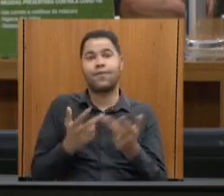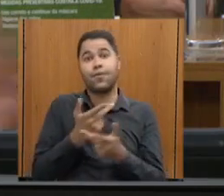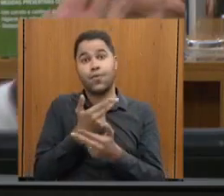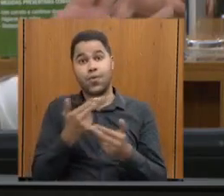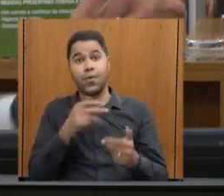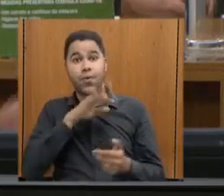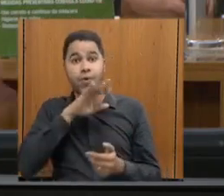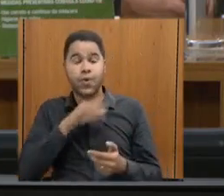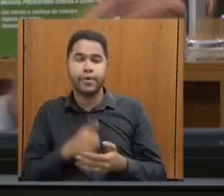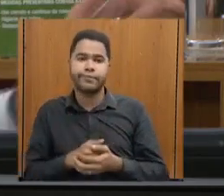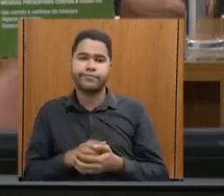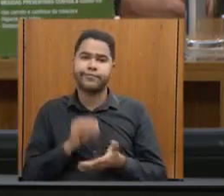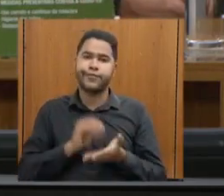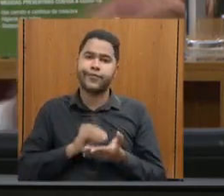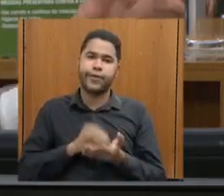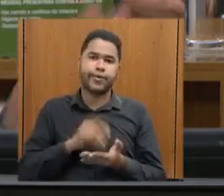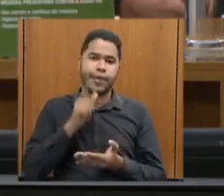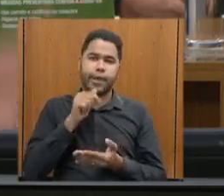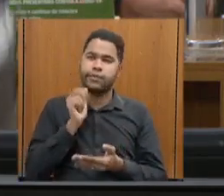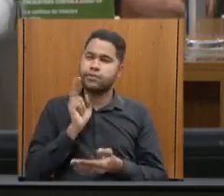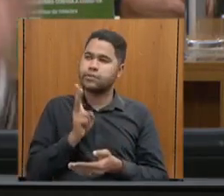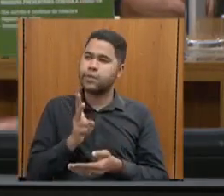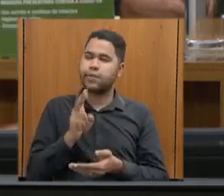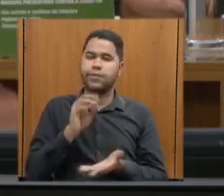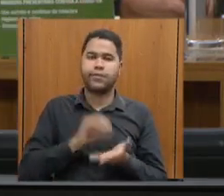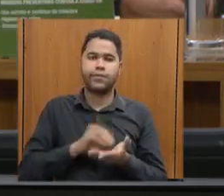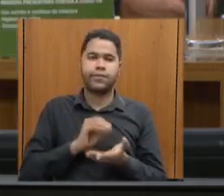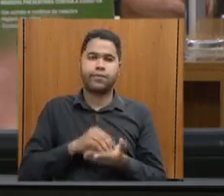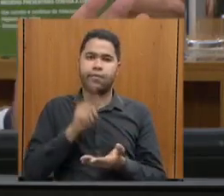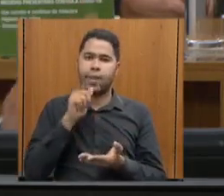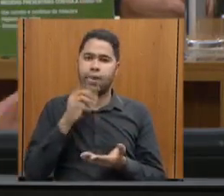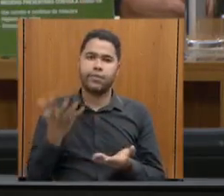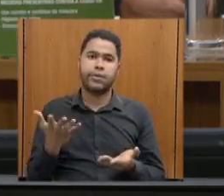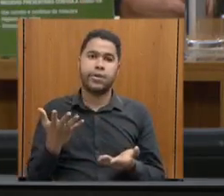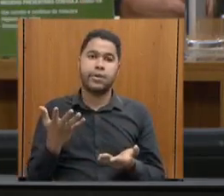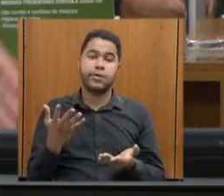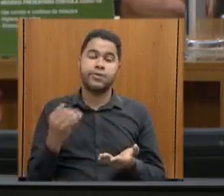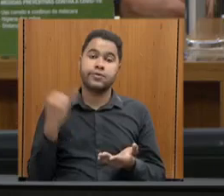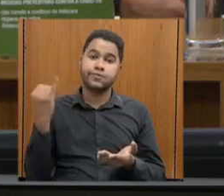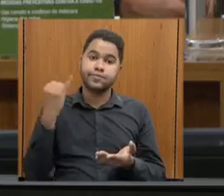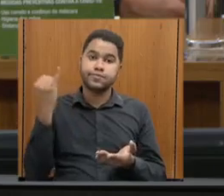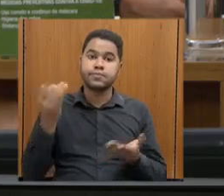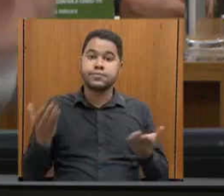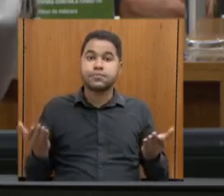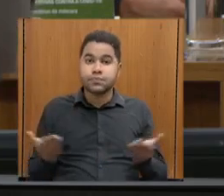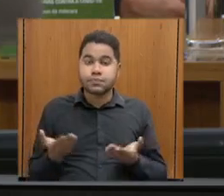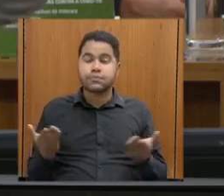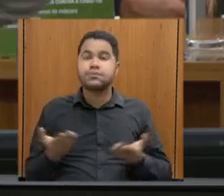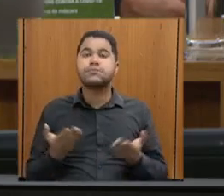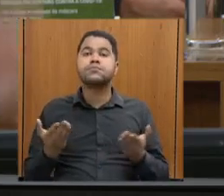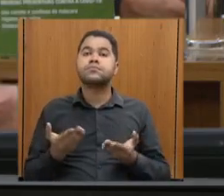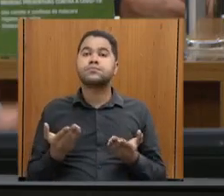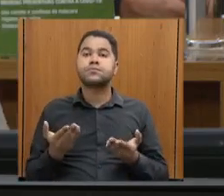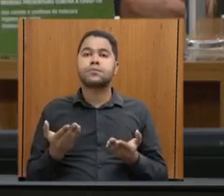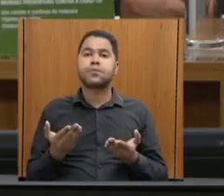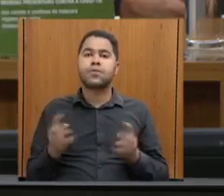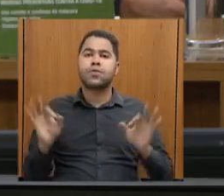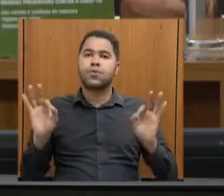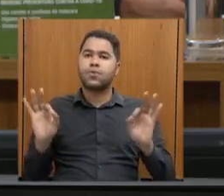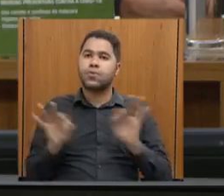e coisas ruins a falta d'água todo ano faltava a água era Sagrada elas sazonal e isso agora está